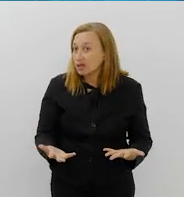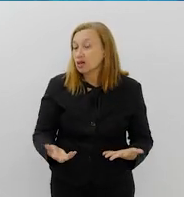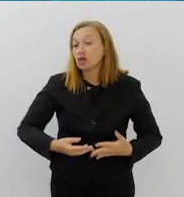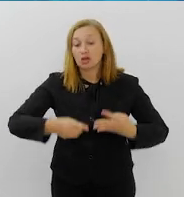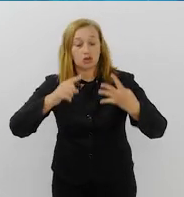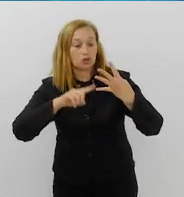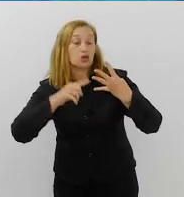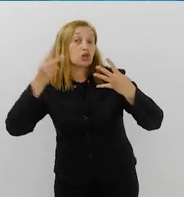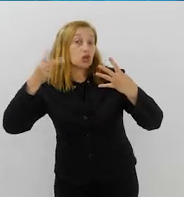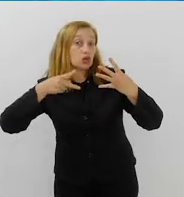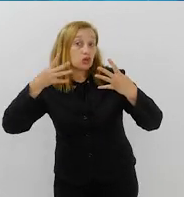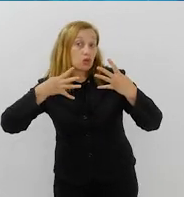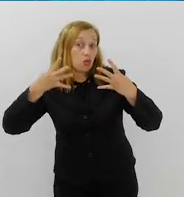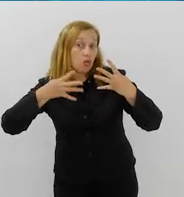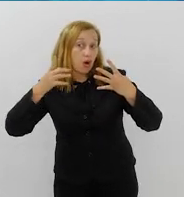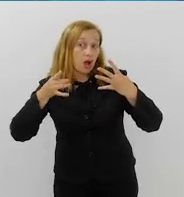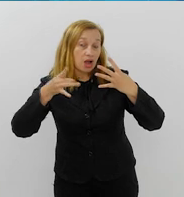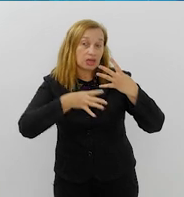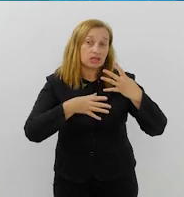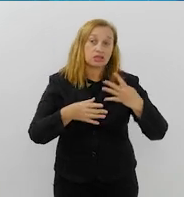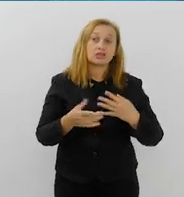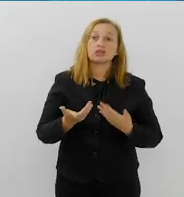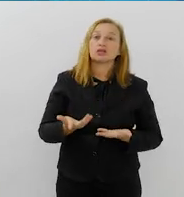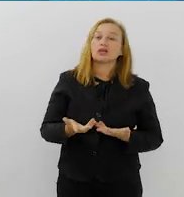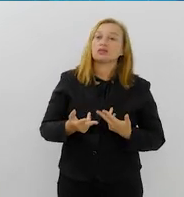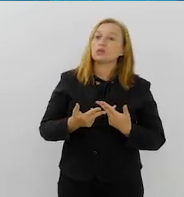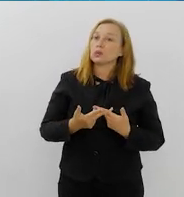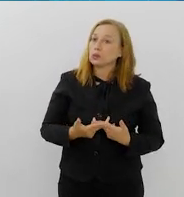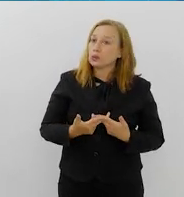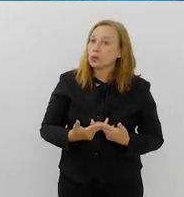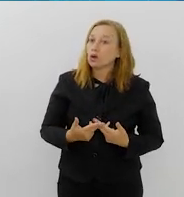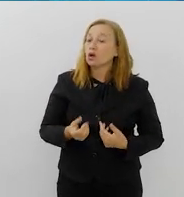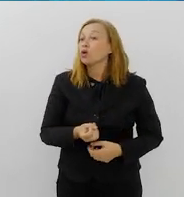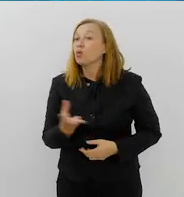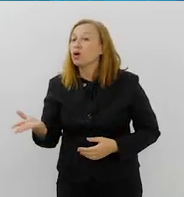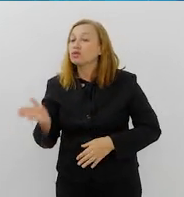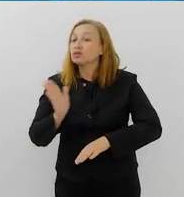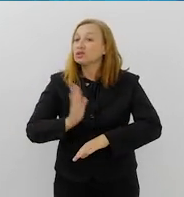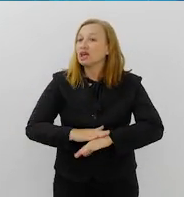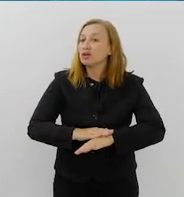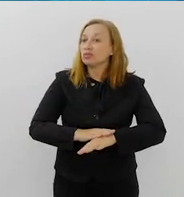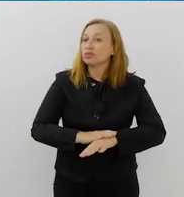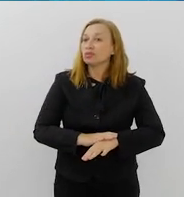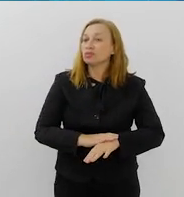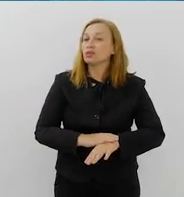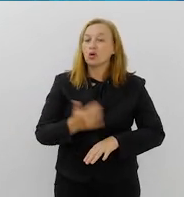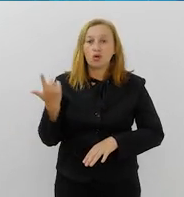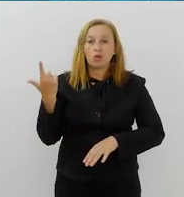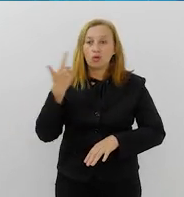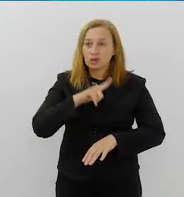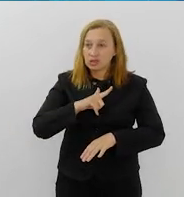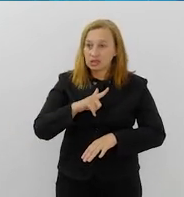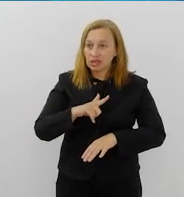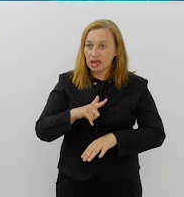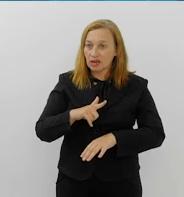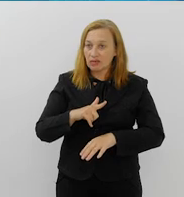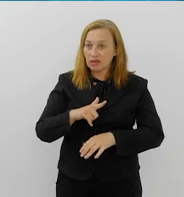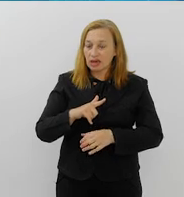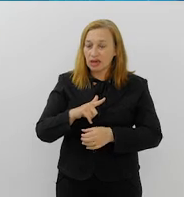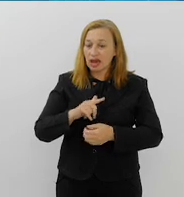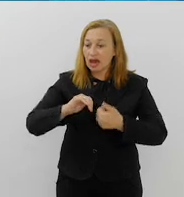isso. E o quatro são os aspectos de tolerância, o quanto tempo ela consegue ficar,